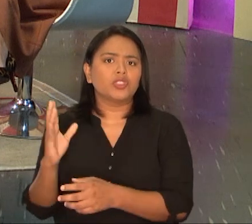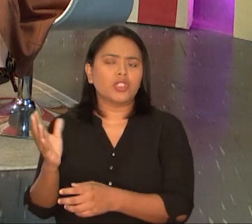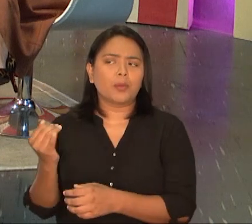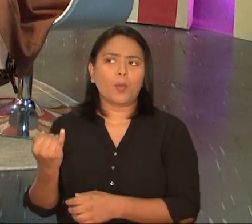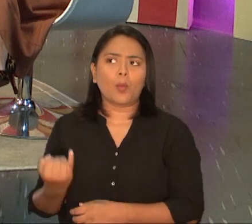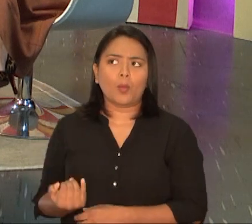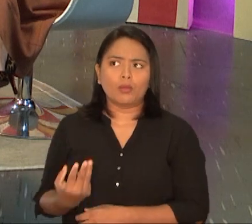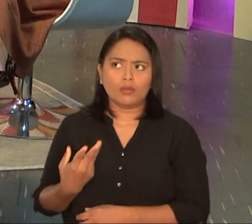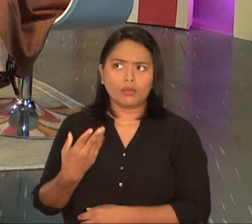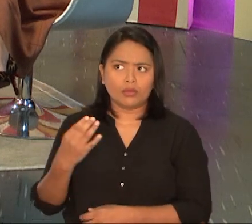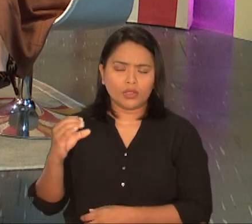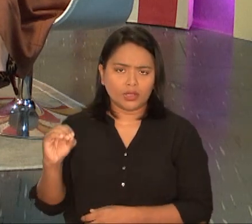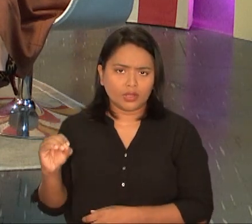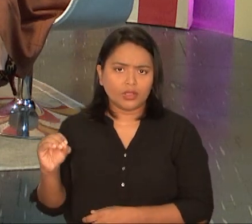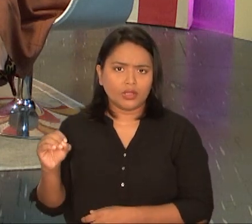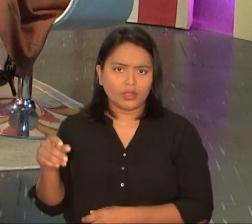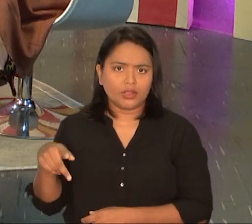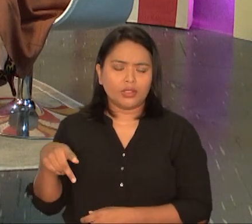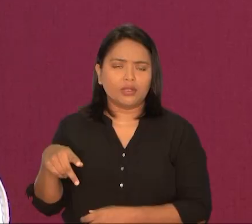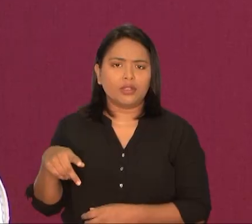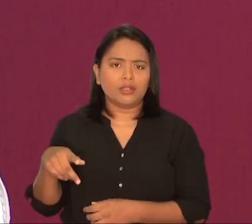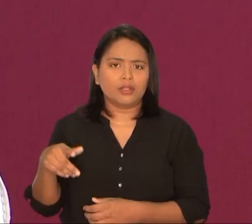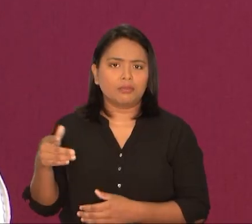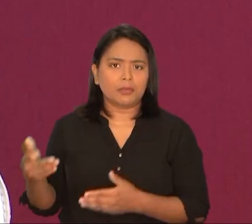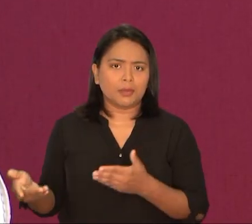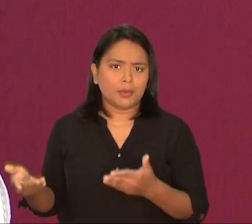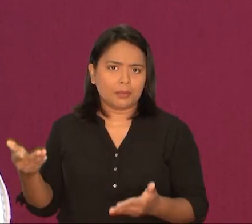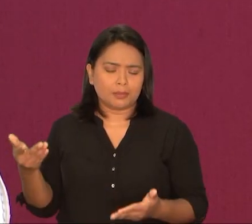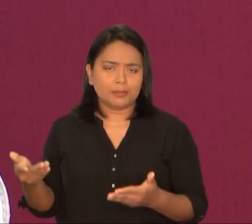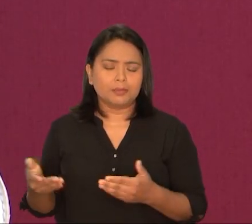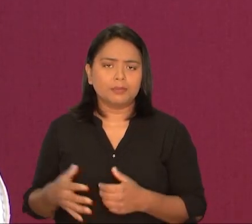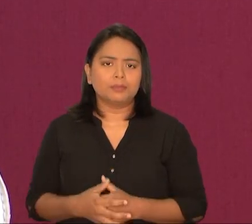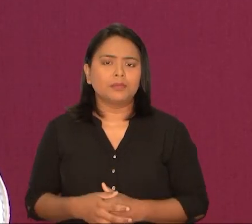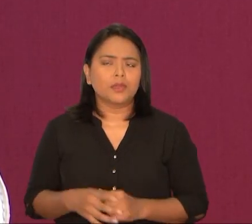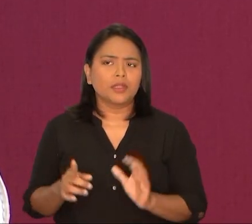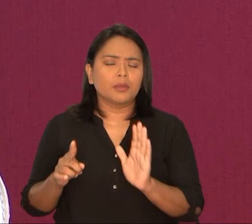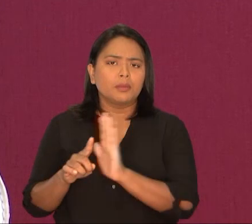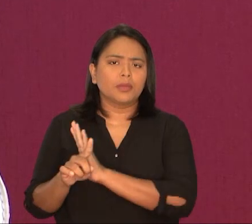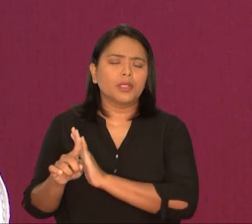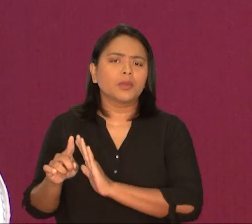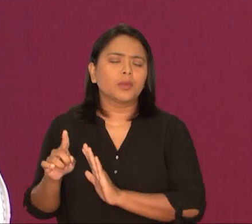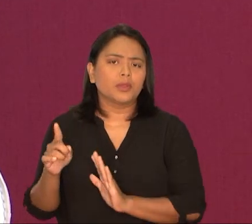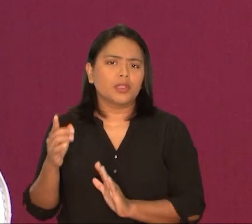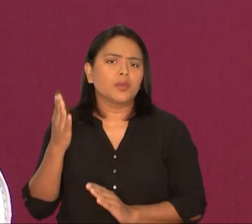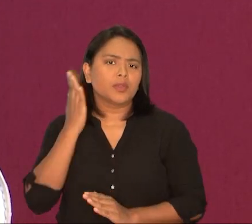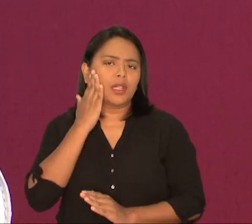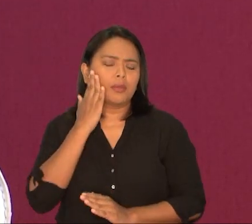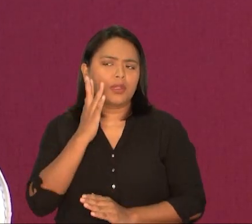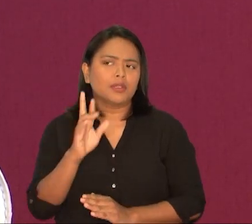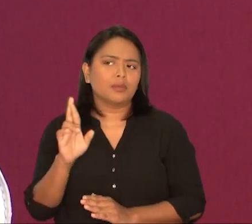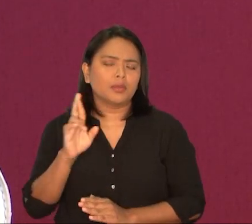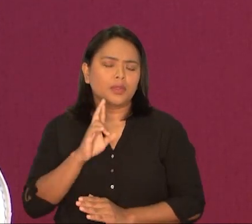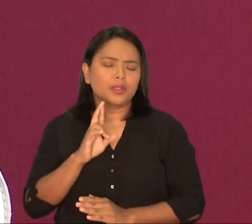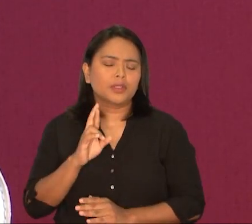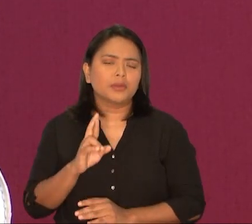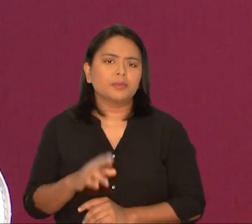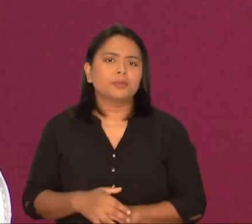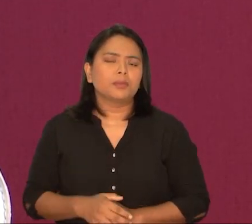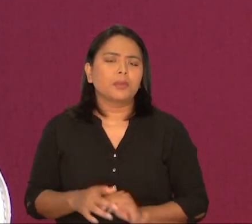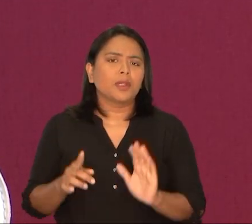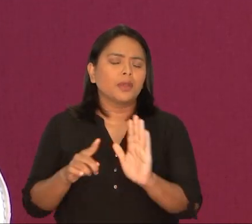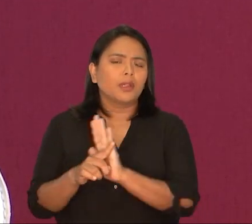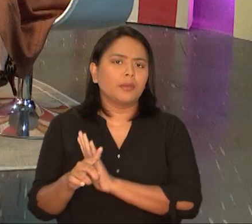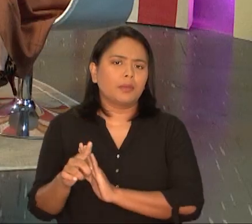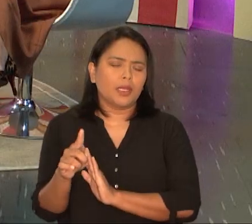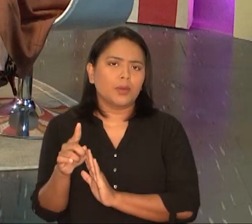não é verdade? E a pergunta é, eu até sei a resposta como mãe, né? Mas você que tem um desafio maior, a pergunta